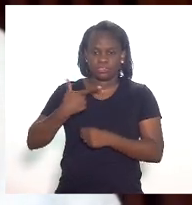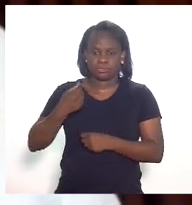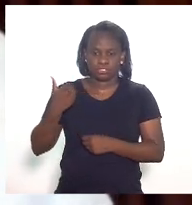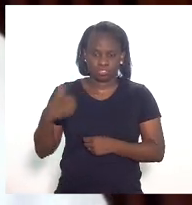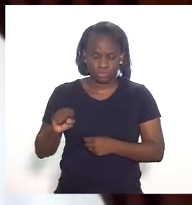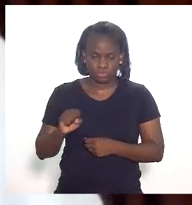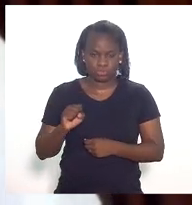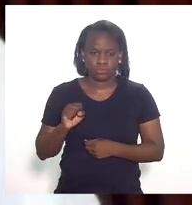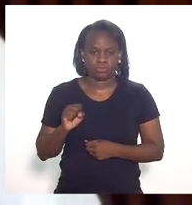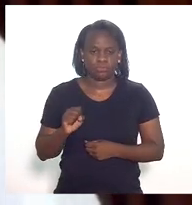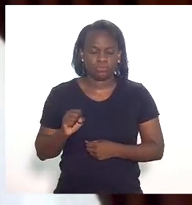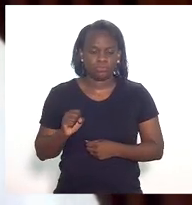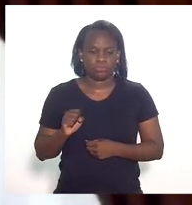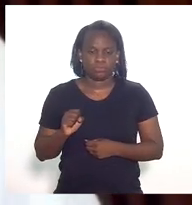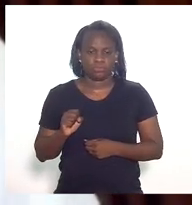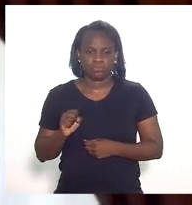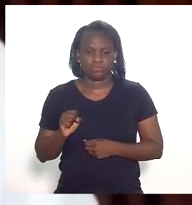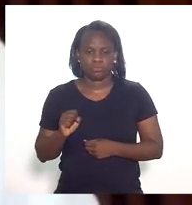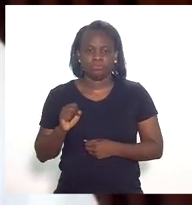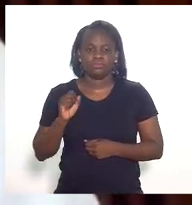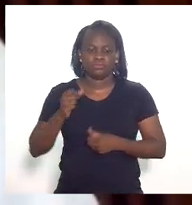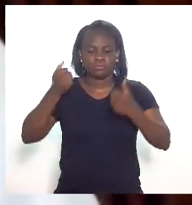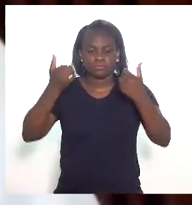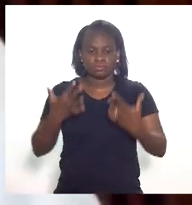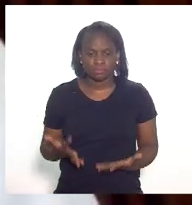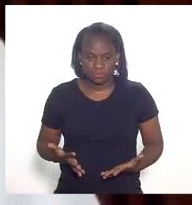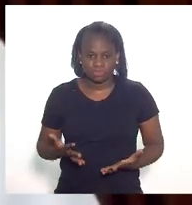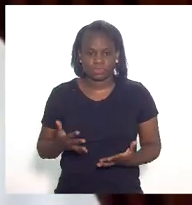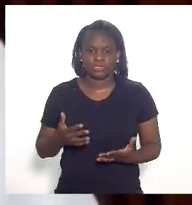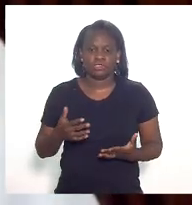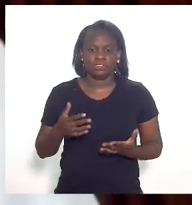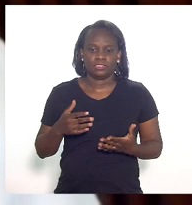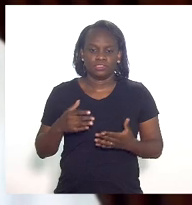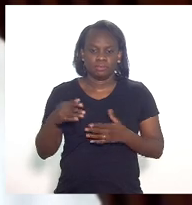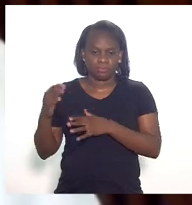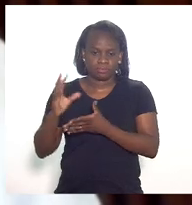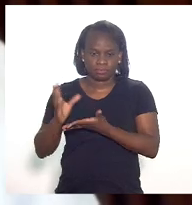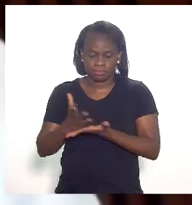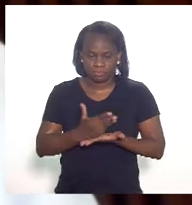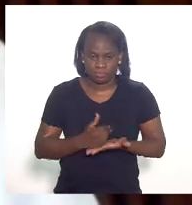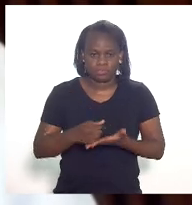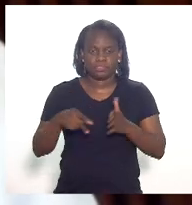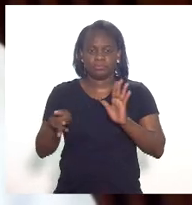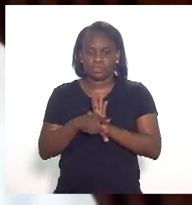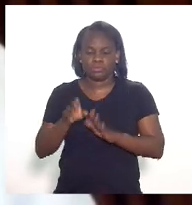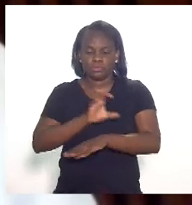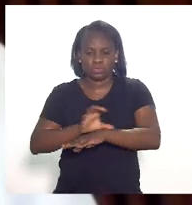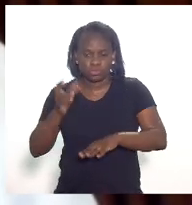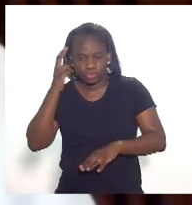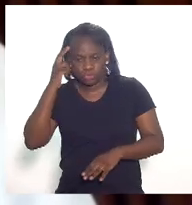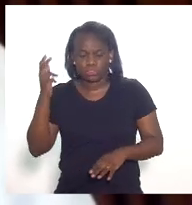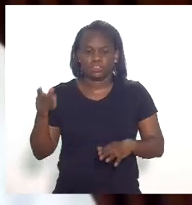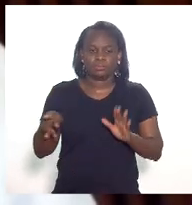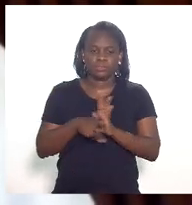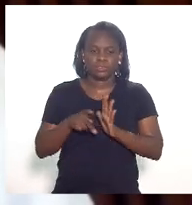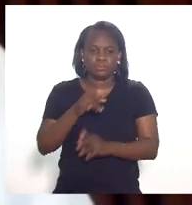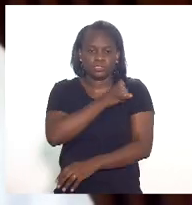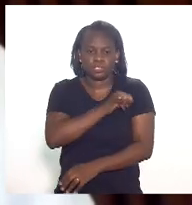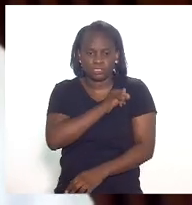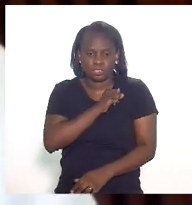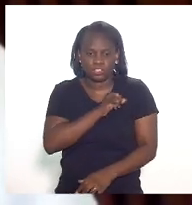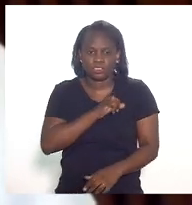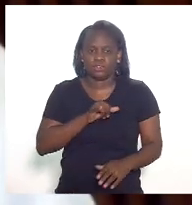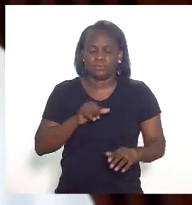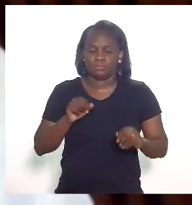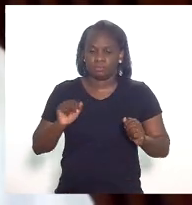2018 que declara patrimônio cultural e material do Estado do Rio de Janeiro as manifestações das